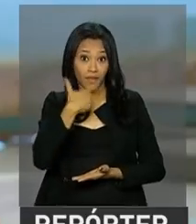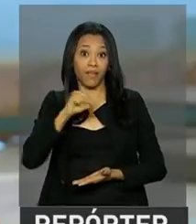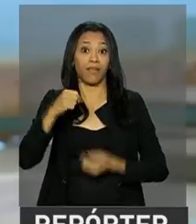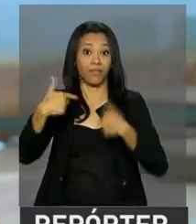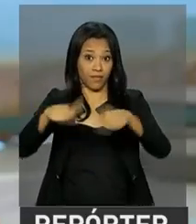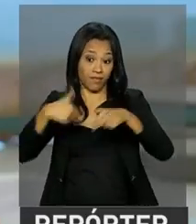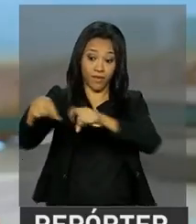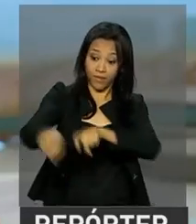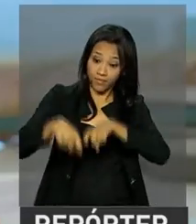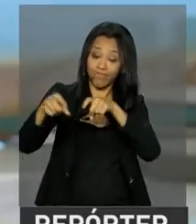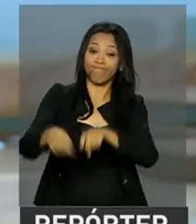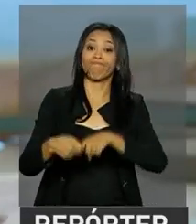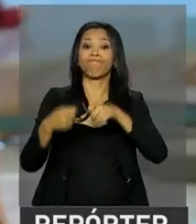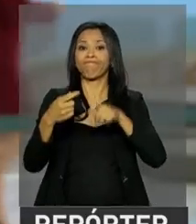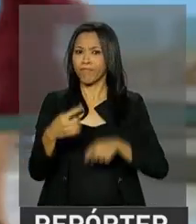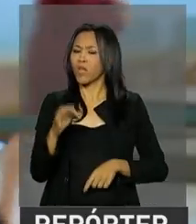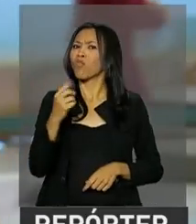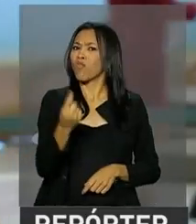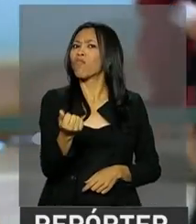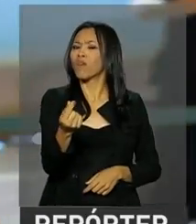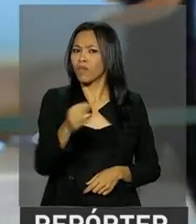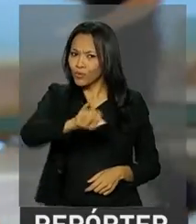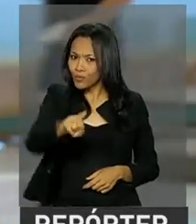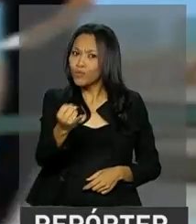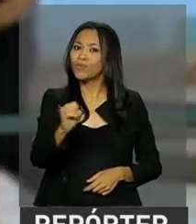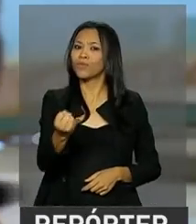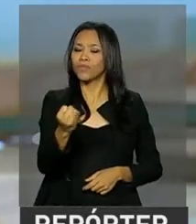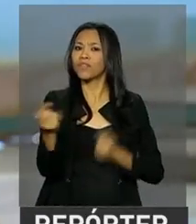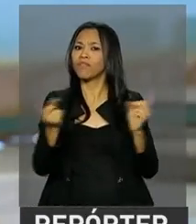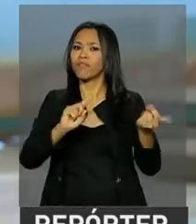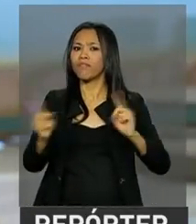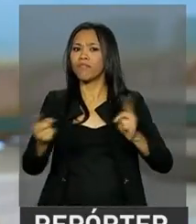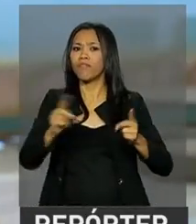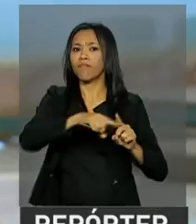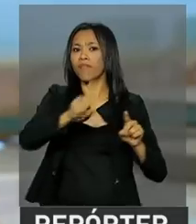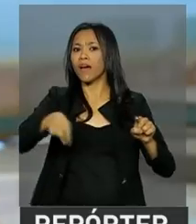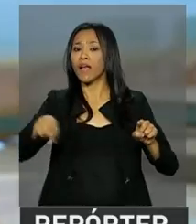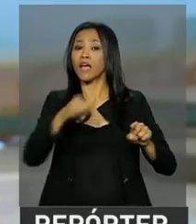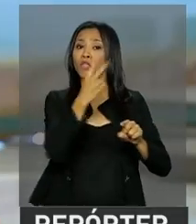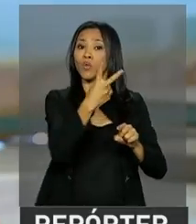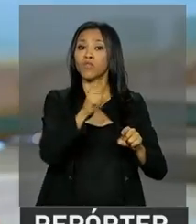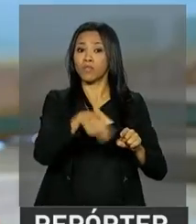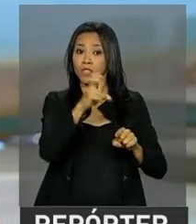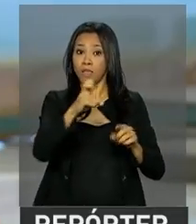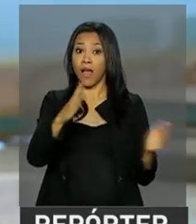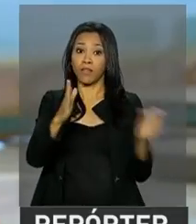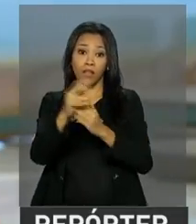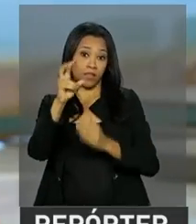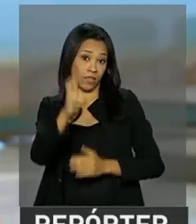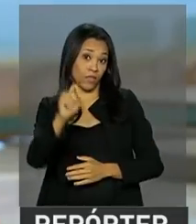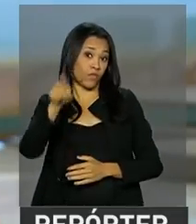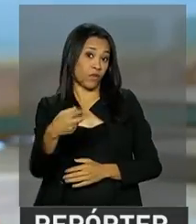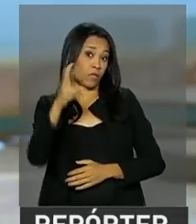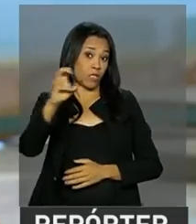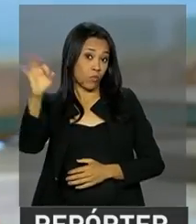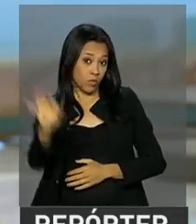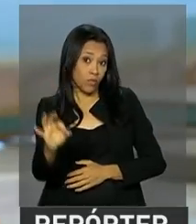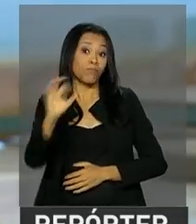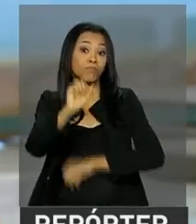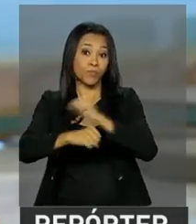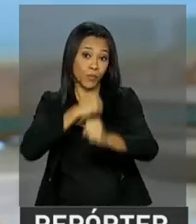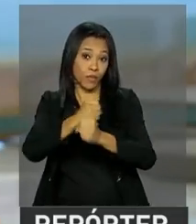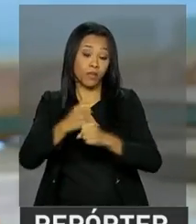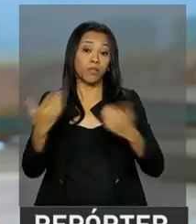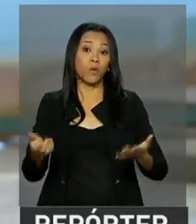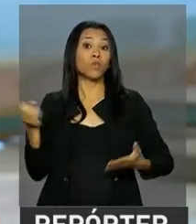agricultores familiares, a uma taxa de juros que vai variar de 2,5% a 5,5% ao ano.